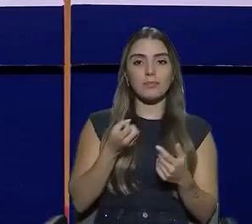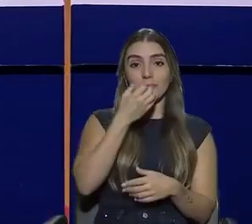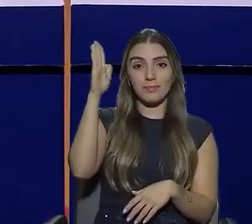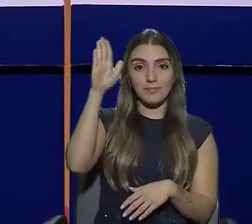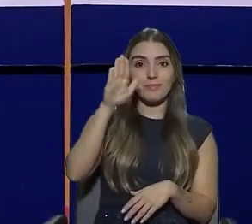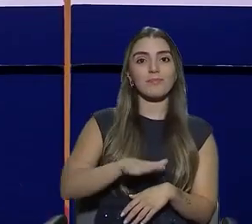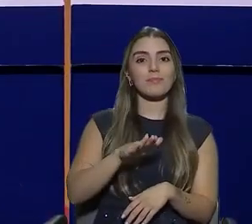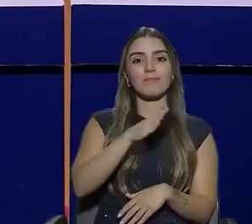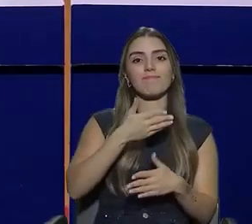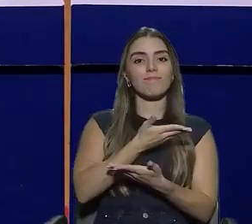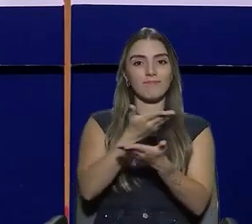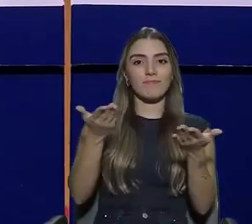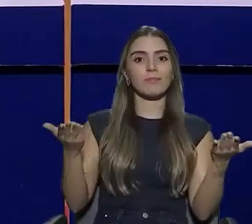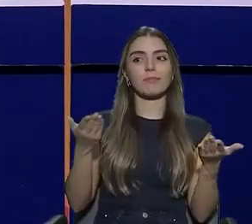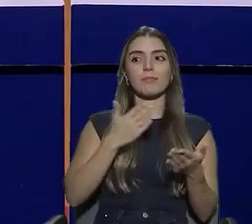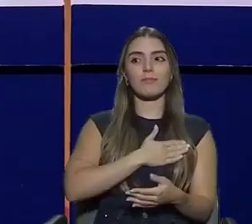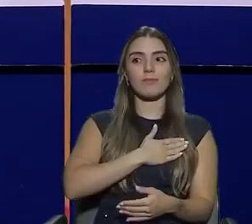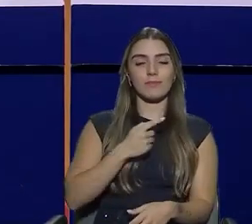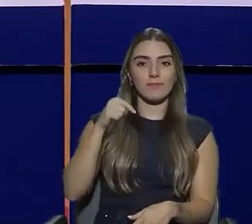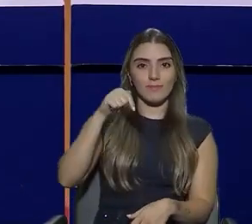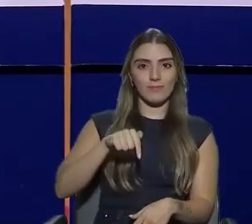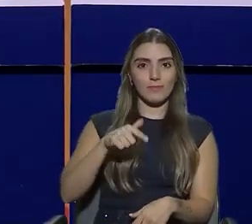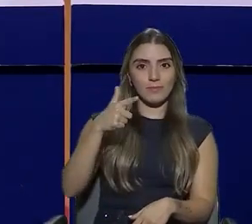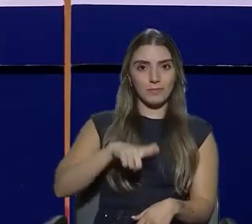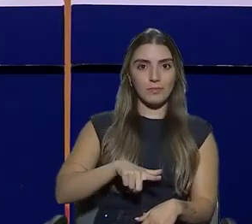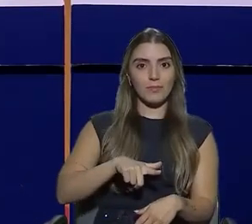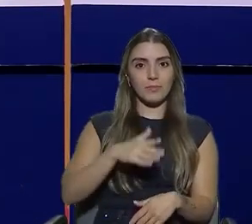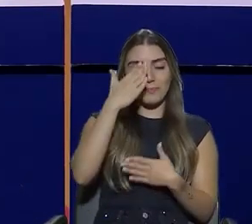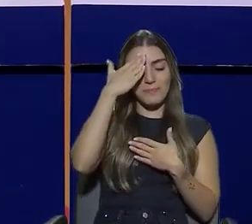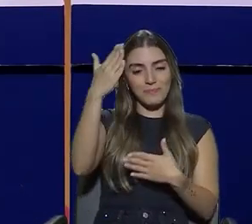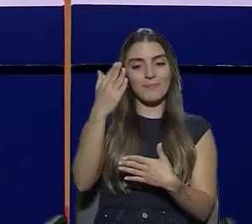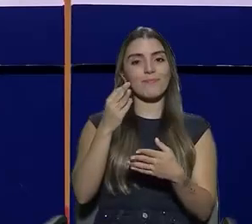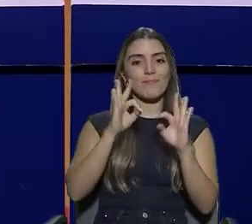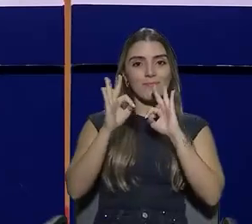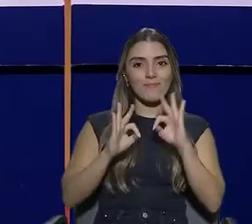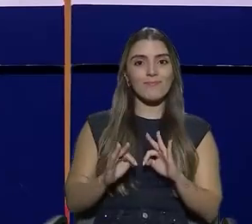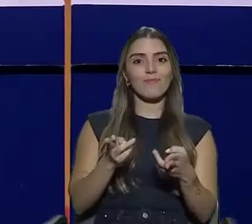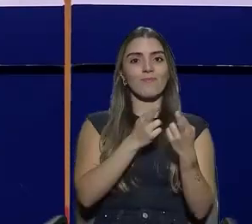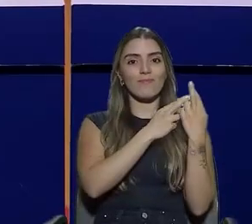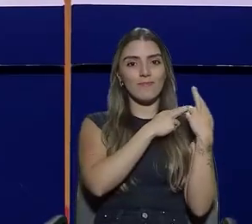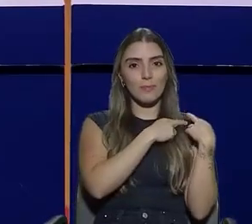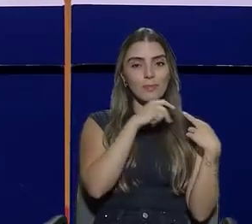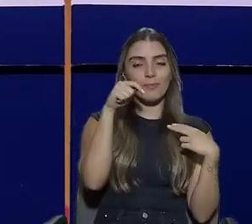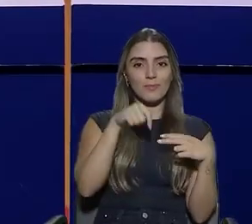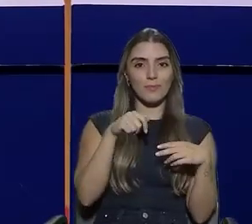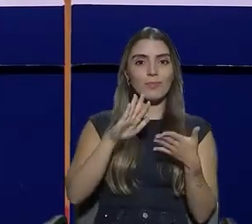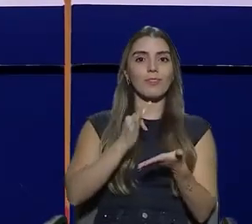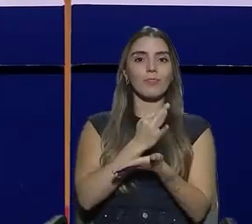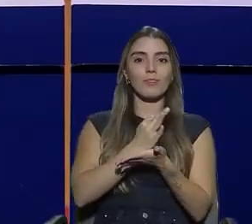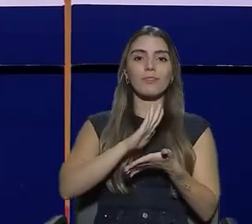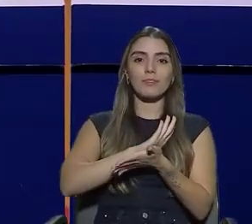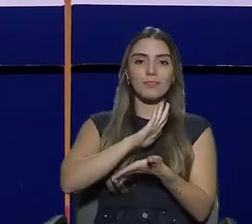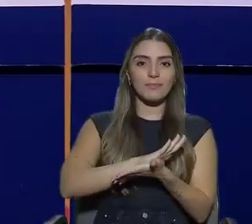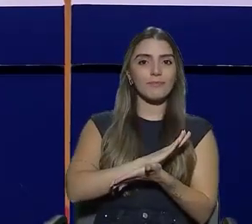que possui cabelos ondulados ruivos que lhe estão presos em um rabo atrás da cabeça. Ela traja blusa marrom com decote em V.